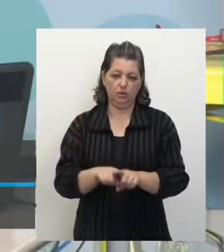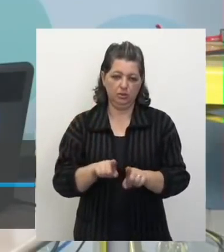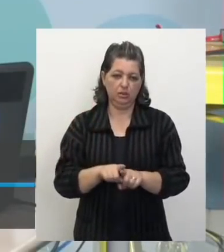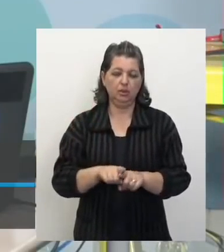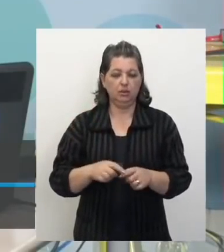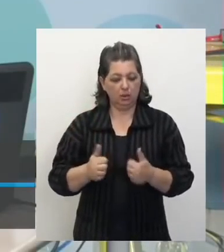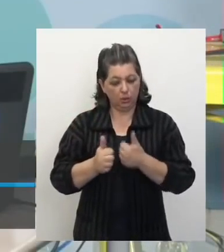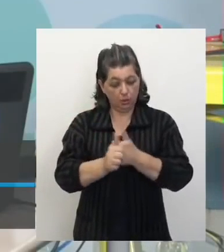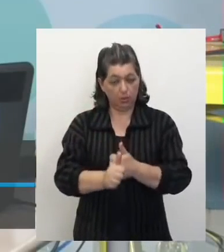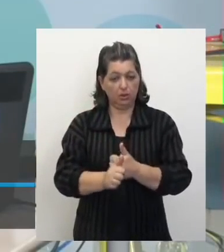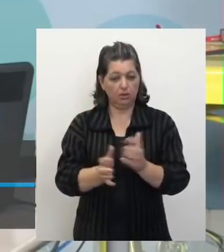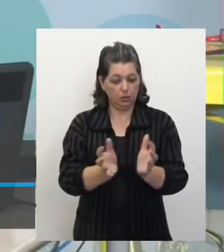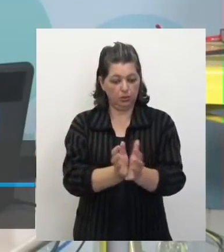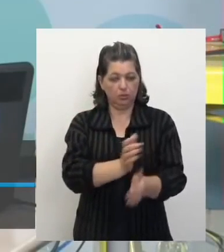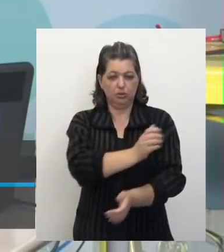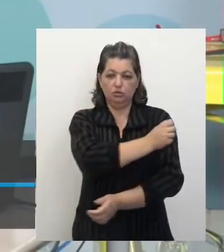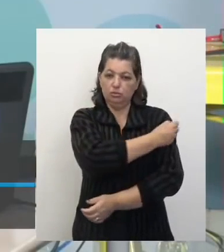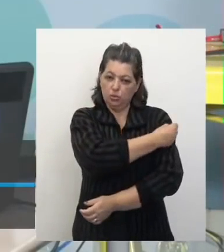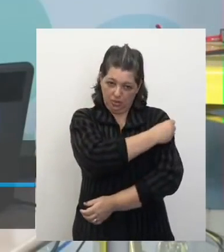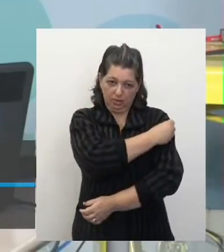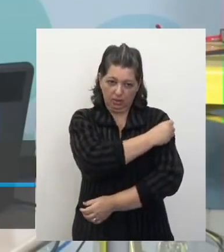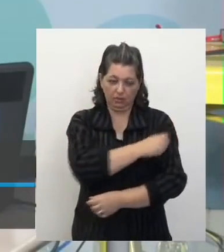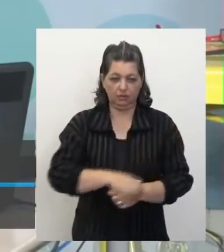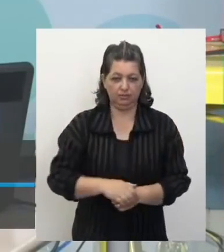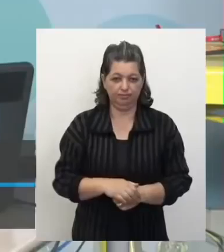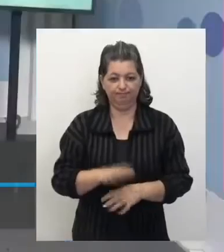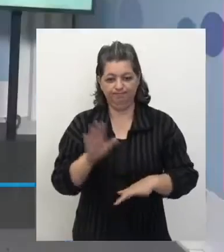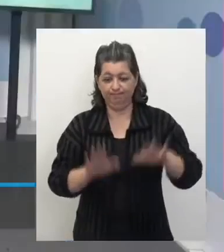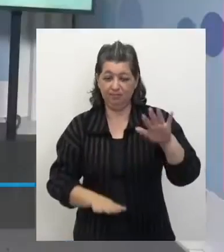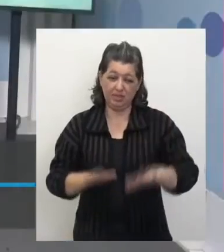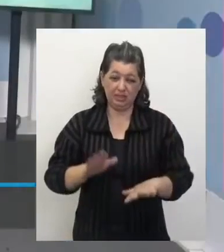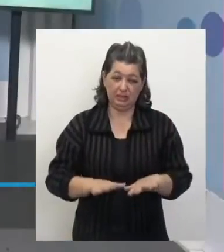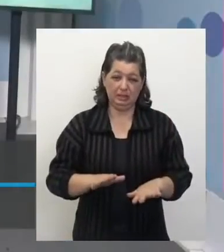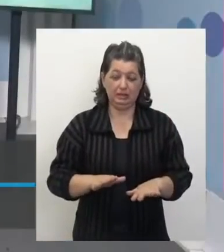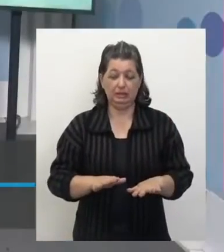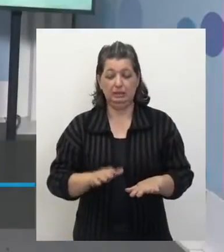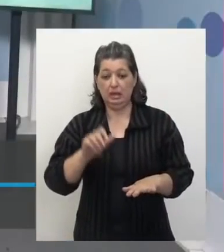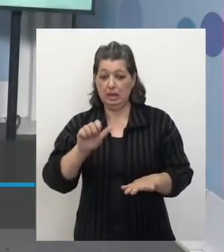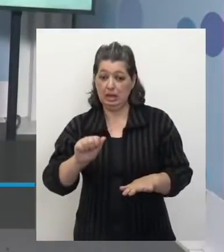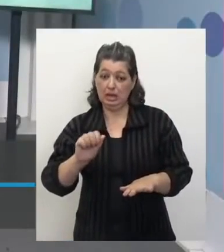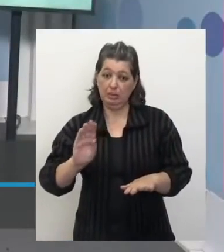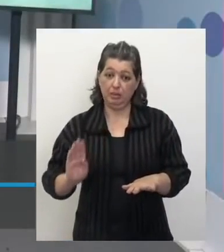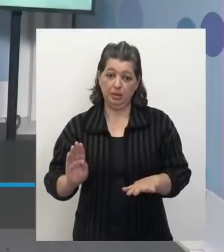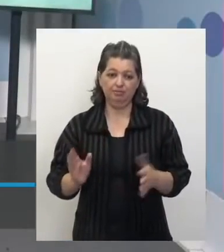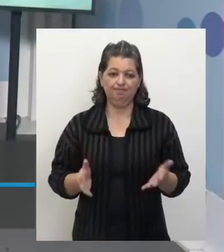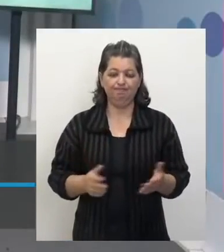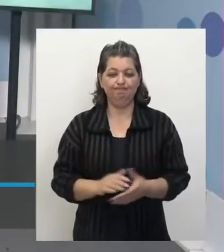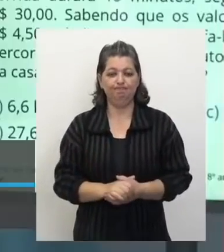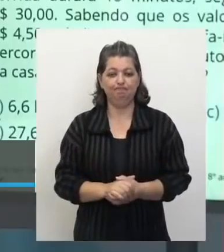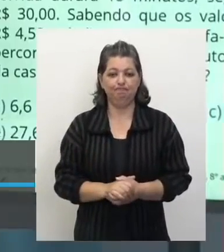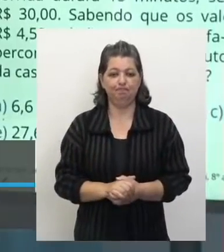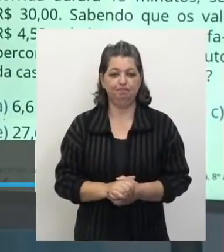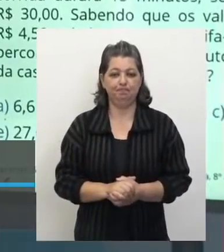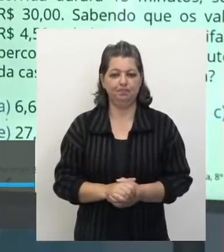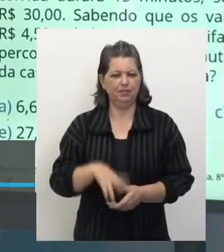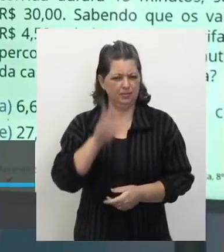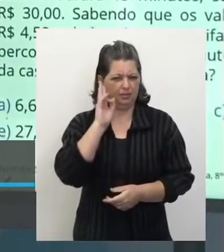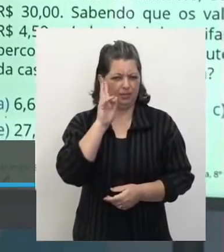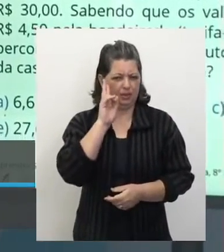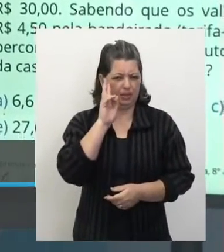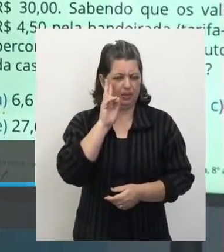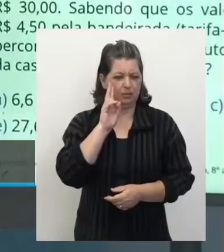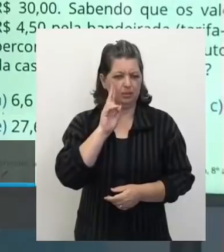depois 52. Acho que é isso. Acharam aqui 7.020. Que legal. É. E aí, Viviane, surgiu uma pergunta aí no